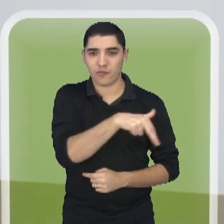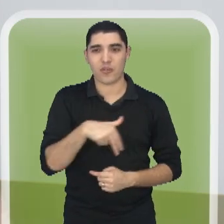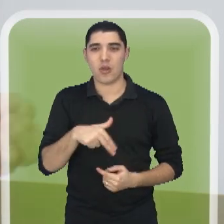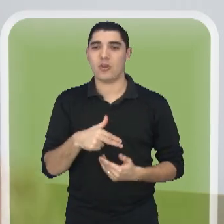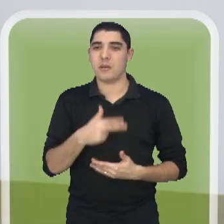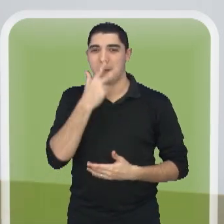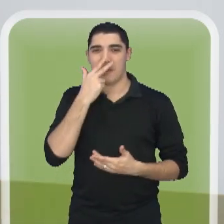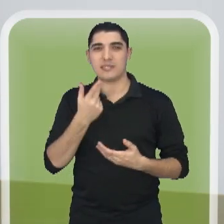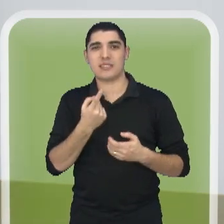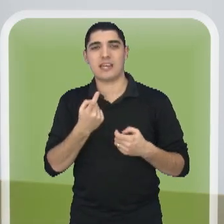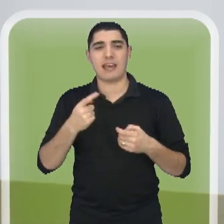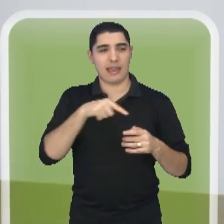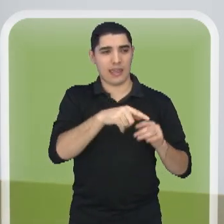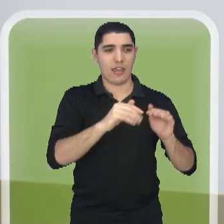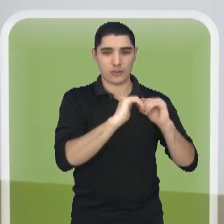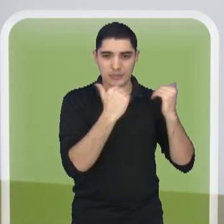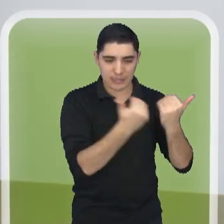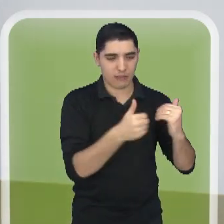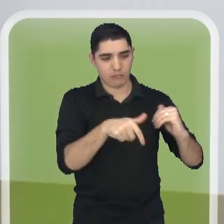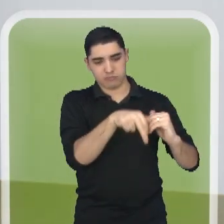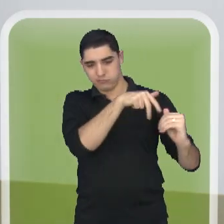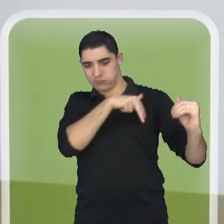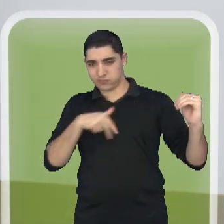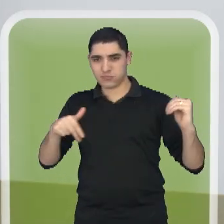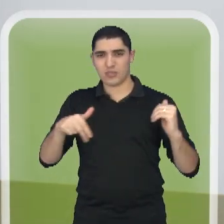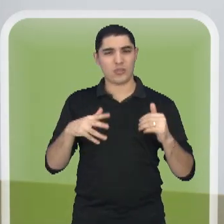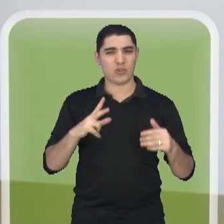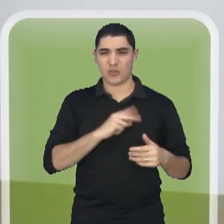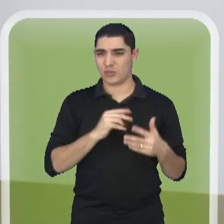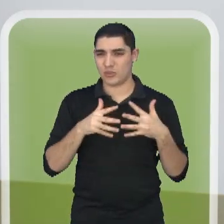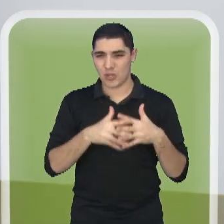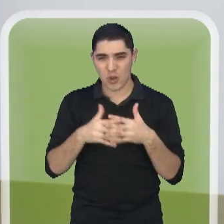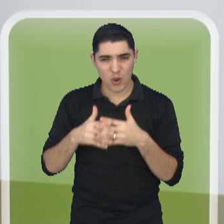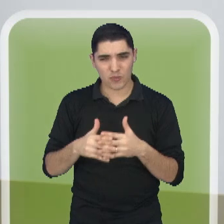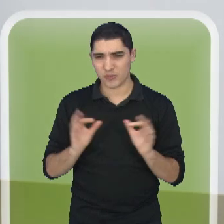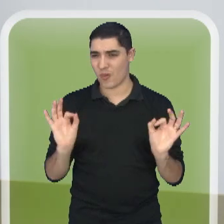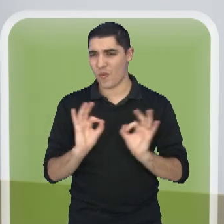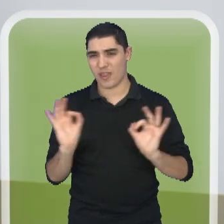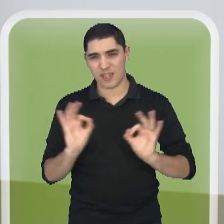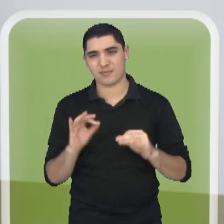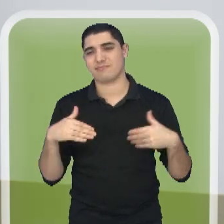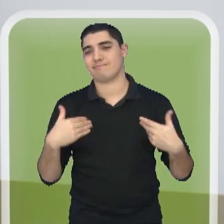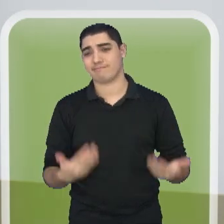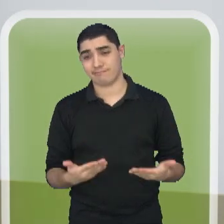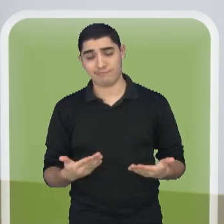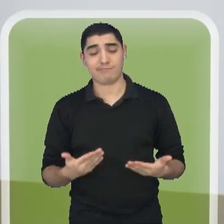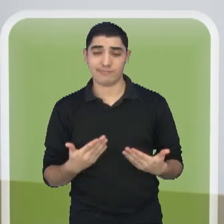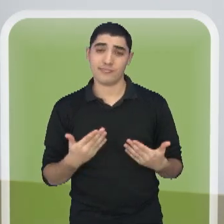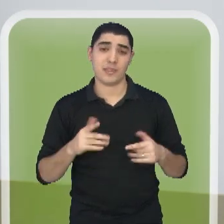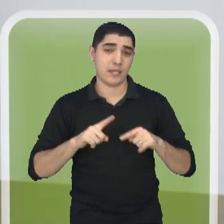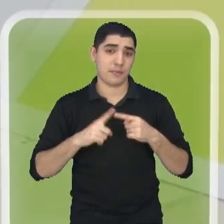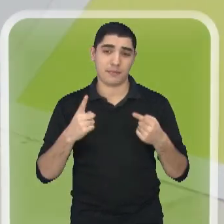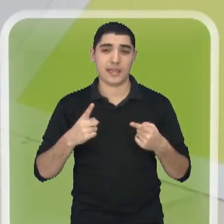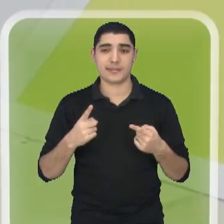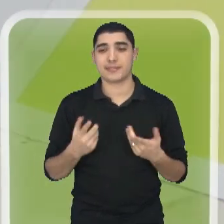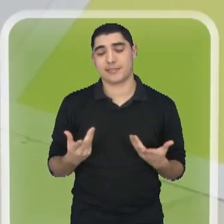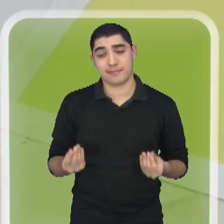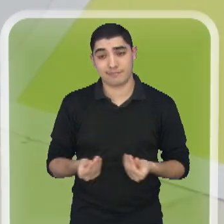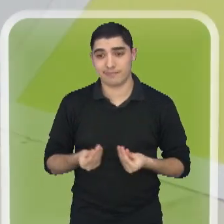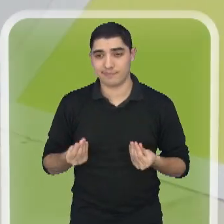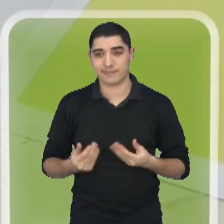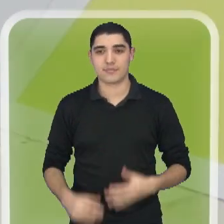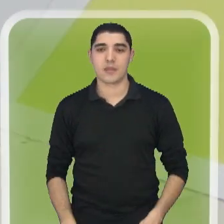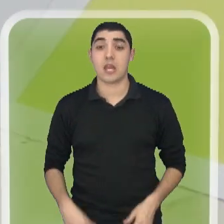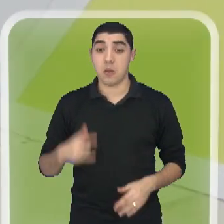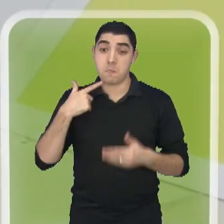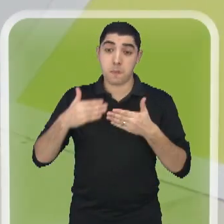sai do estádio para pegar a entrevista. Uma confusão generalizada, mas, enfim, entre mortos e feridos, salvaram-se todos. Né? Pois é. Matheus, coloca